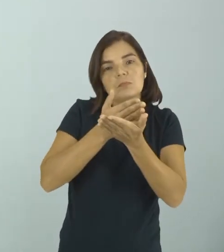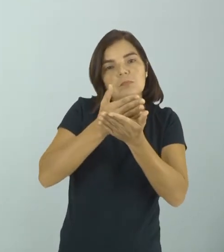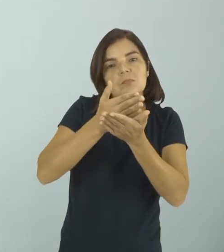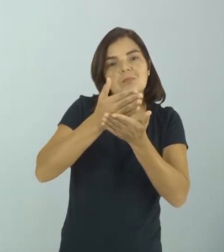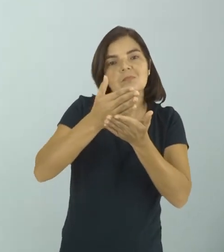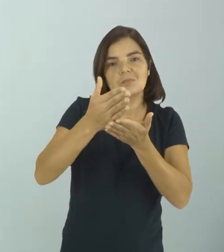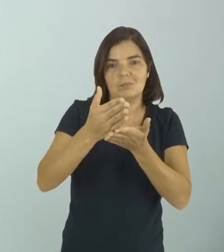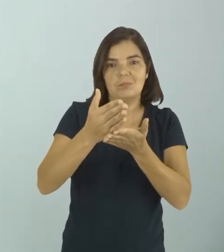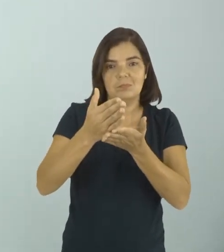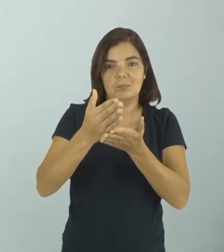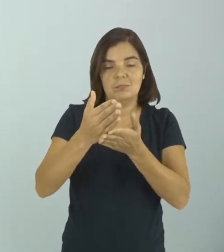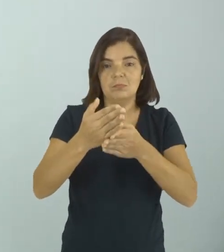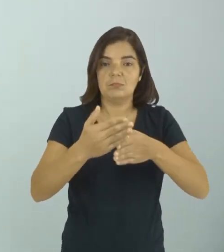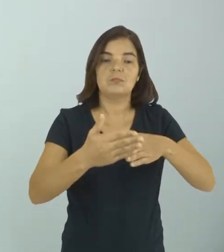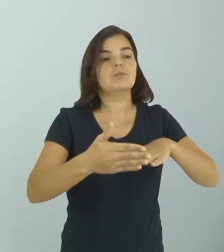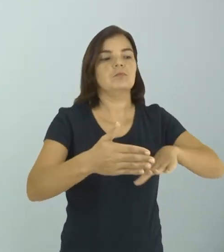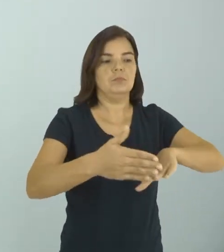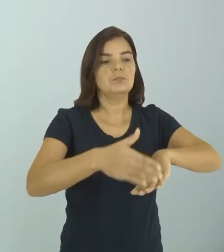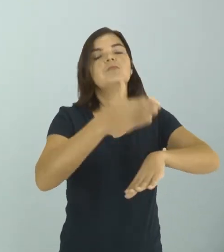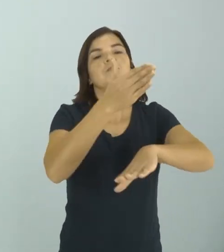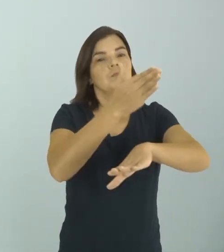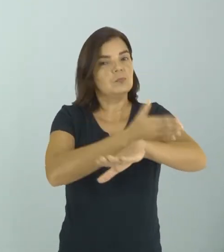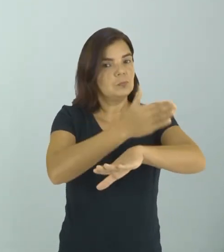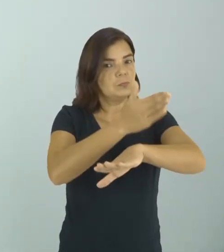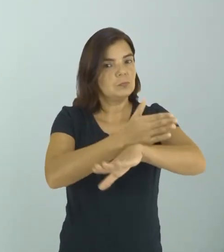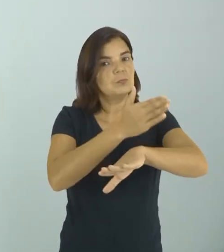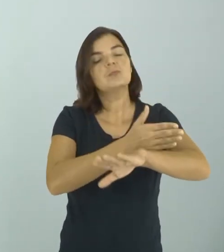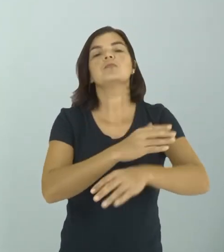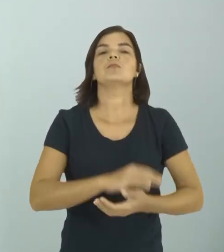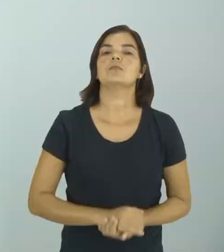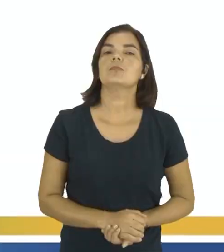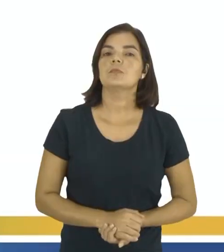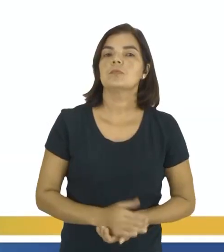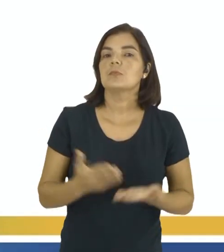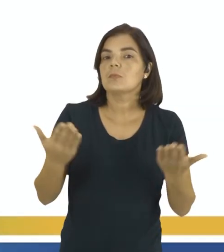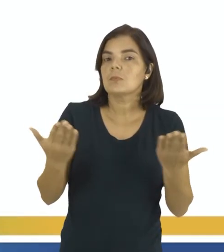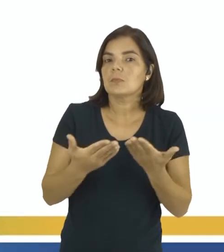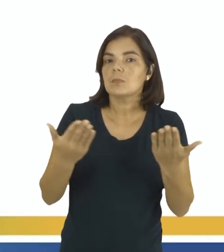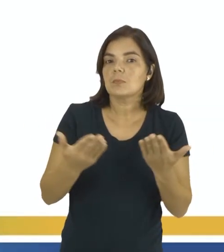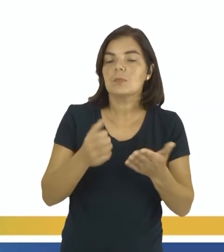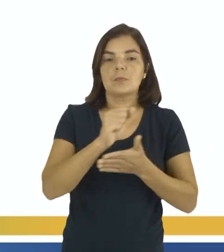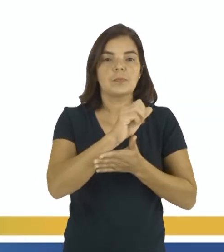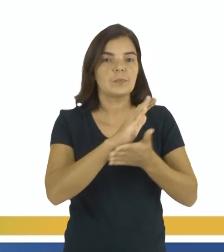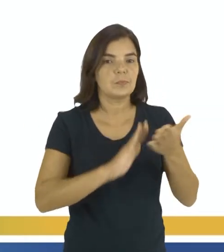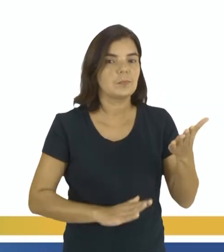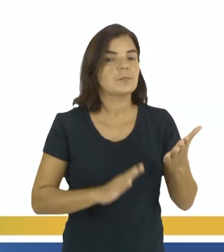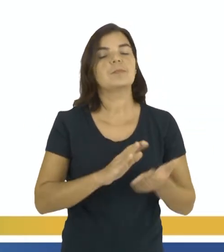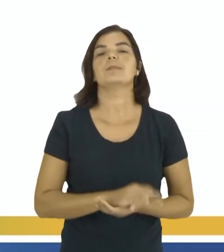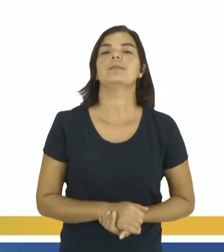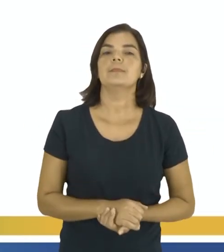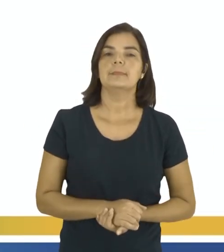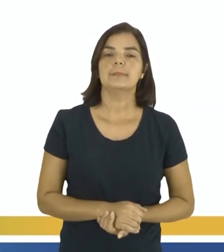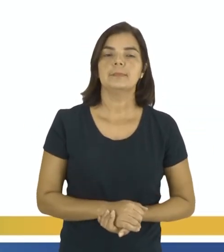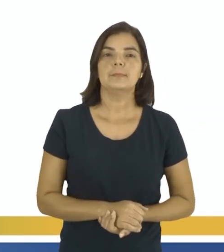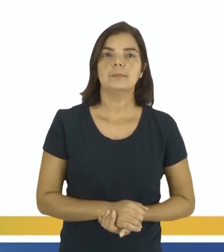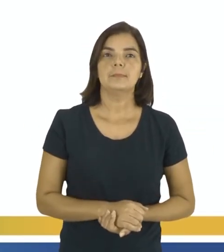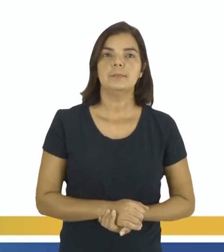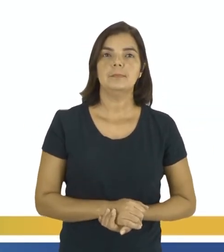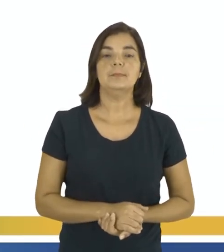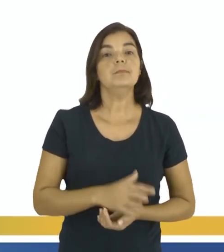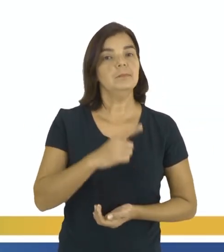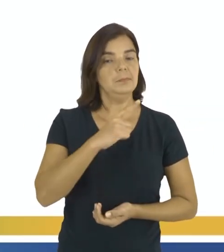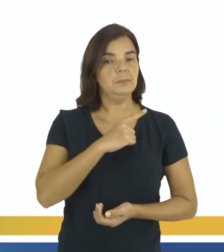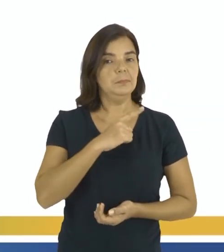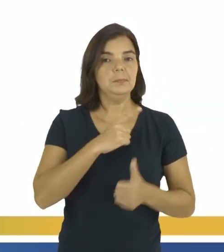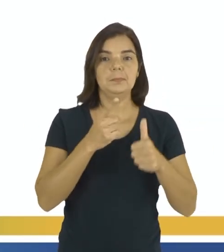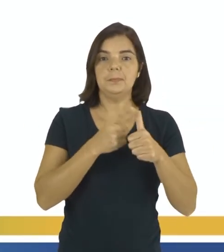iniciando a Idade Moderna. Tudo bem? Agora sim, vamos para o exercitando. Temos